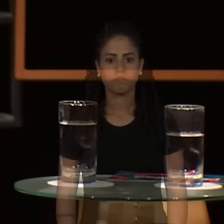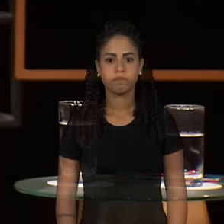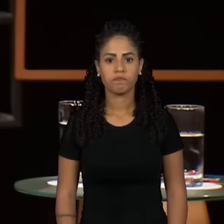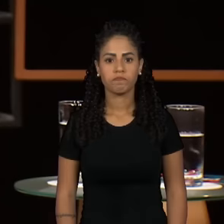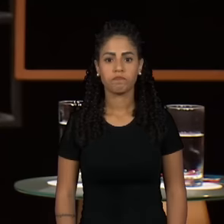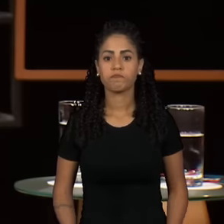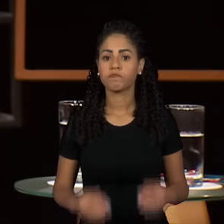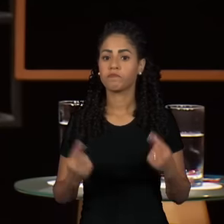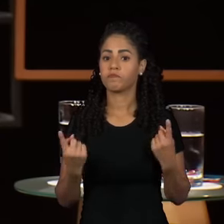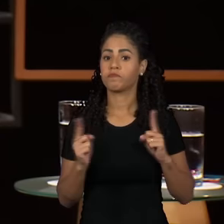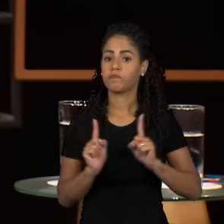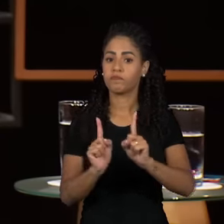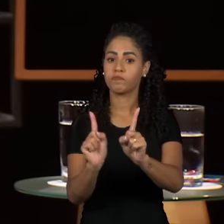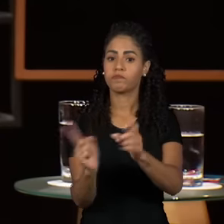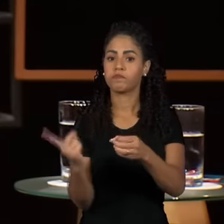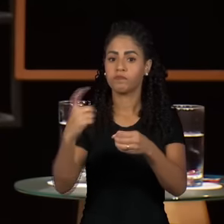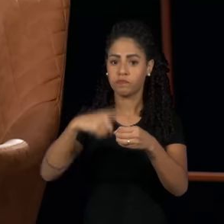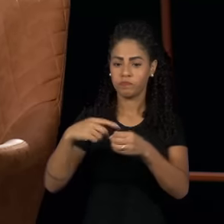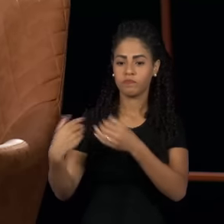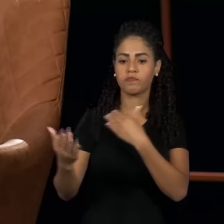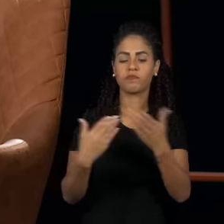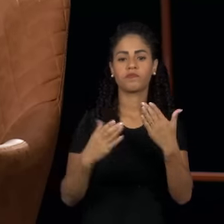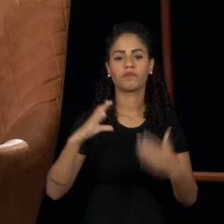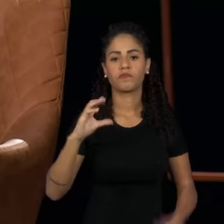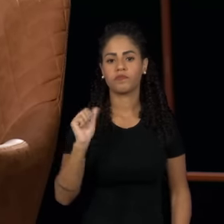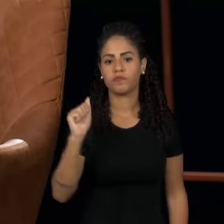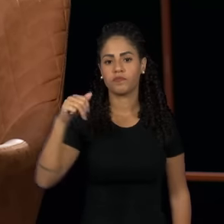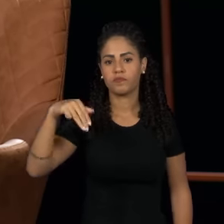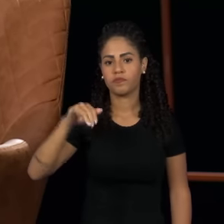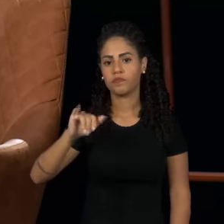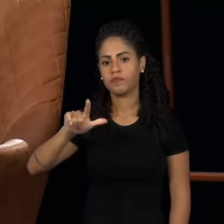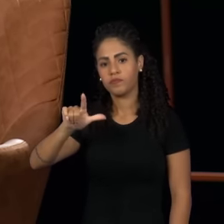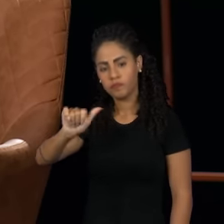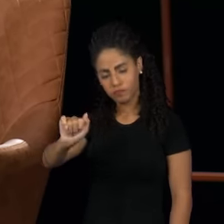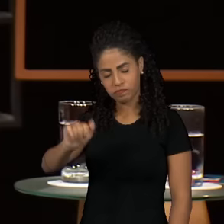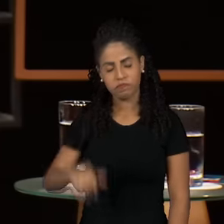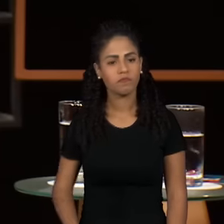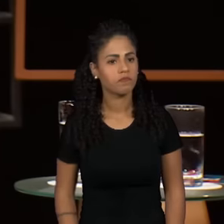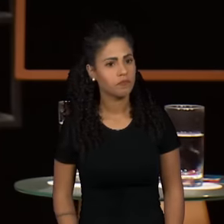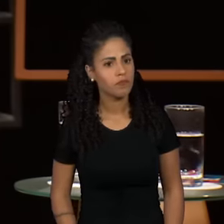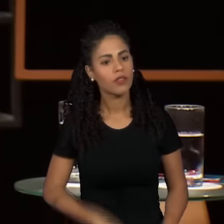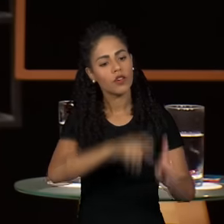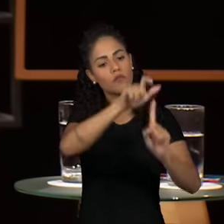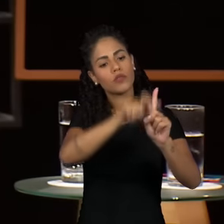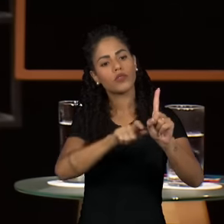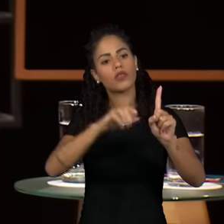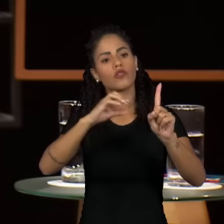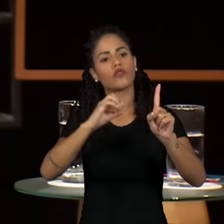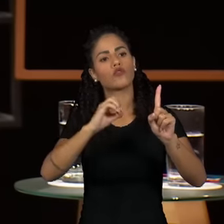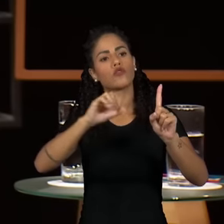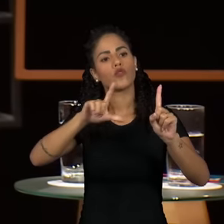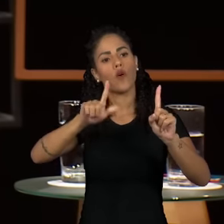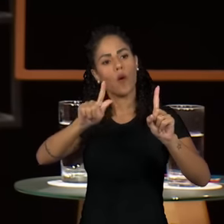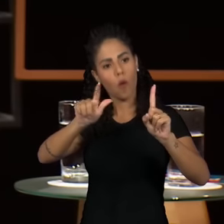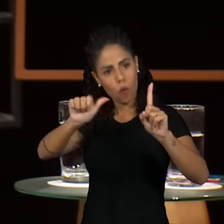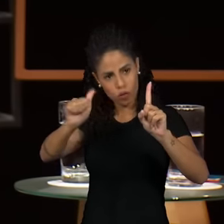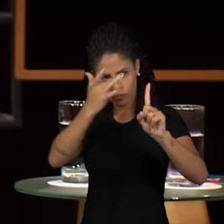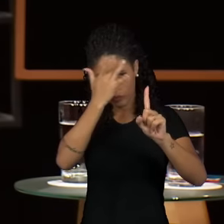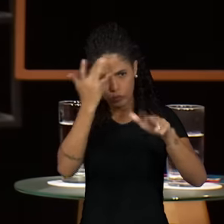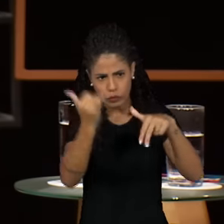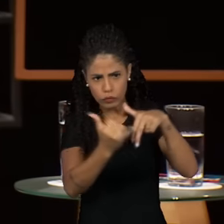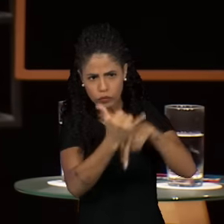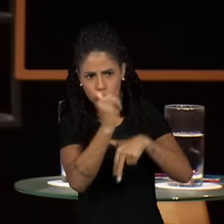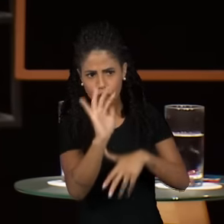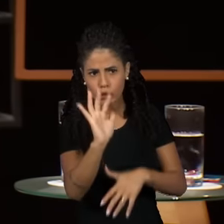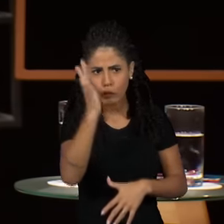Pronto, estamos de volta. Hoje conversando com a Camila Morgado. Camila, Olga Benário era uma resistente, uma vítima.